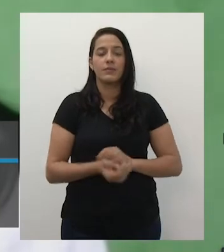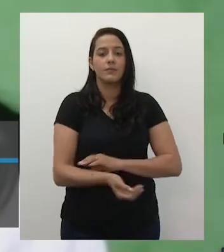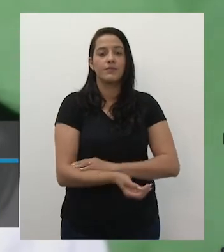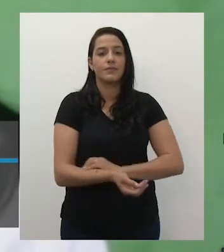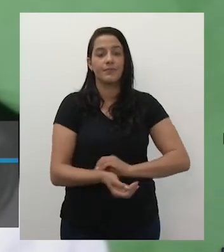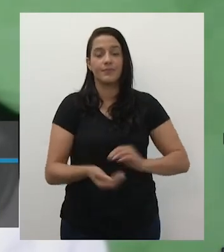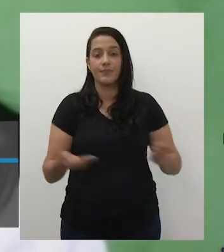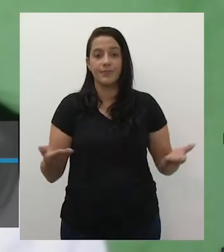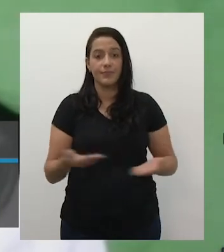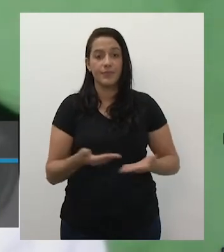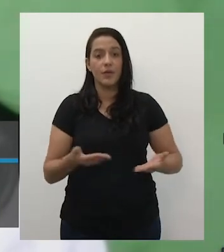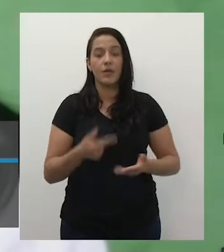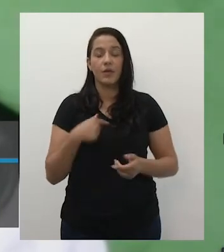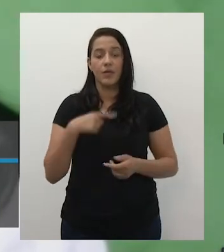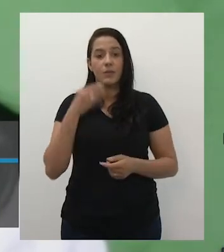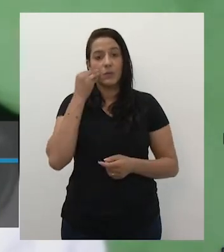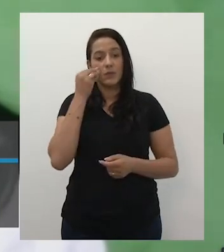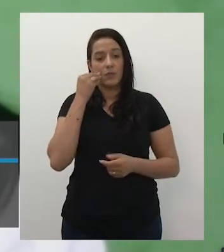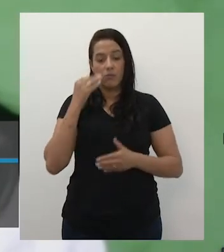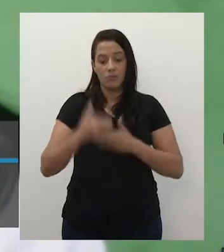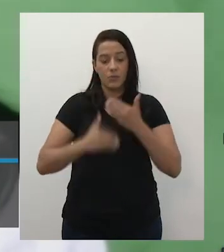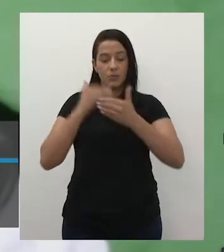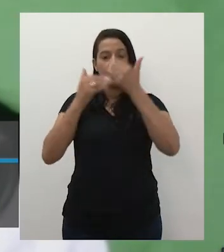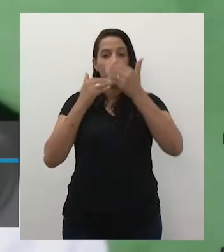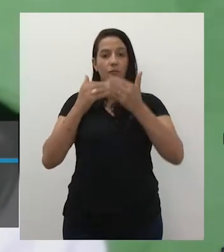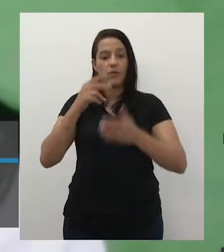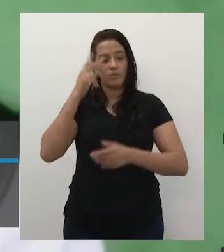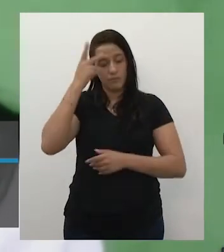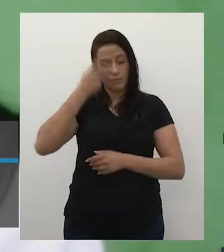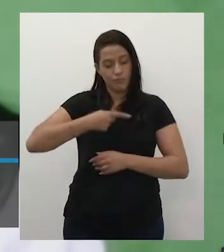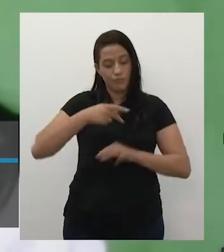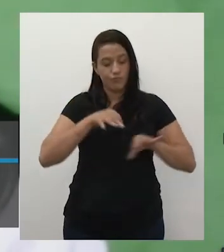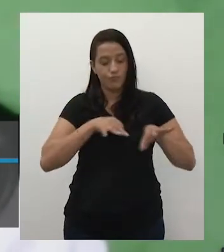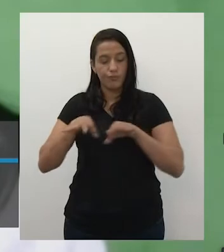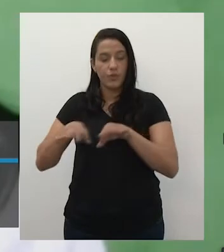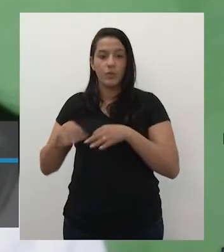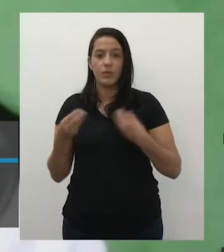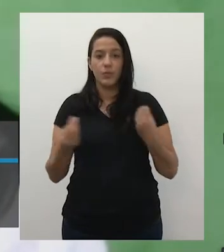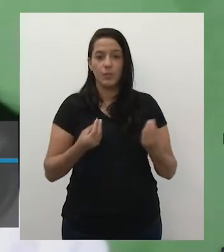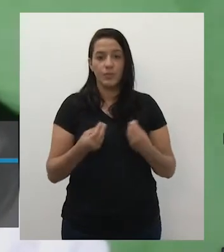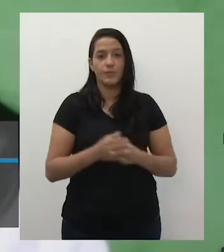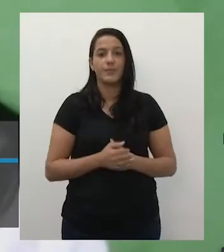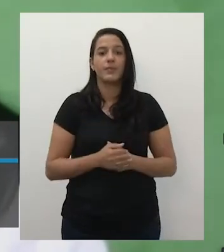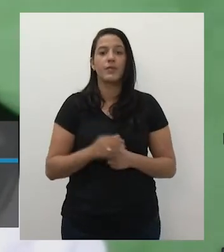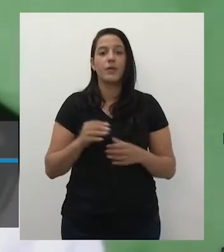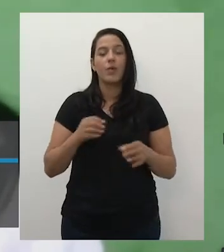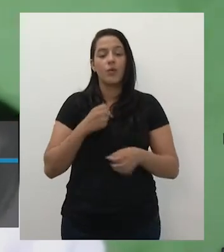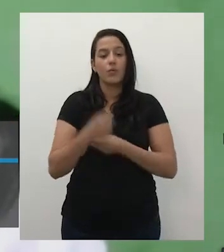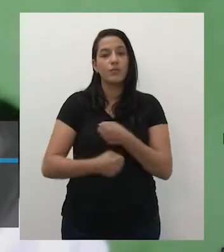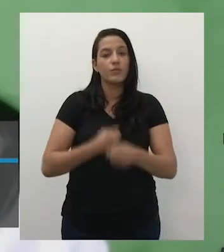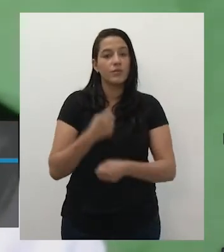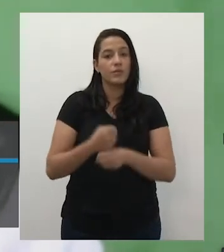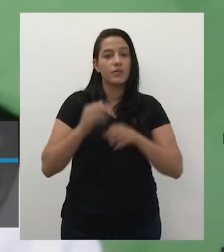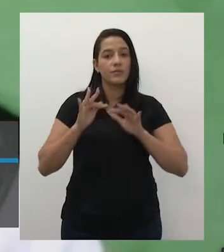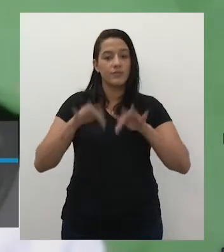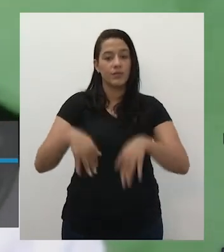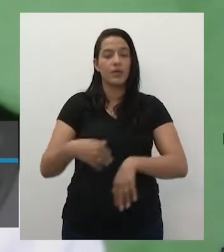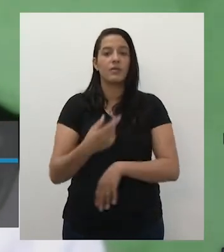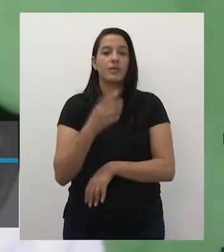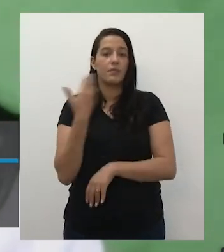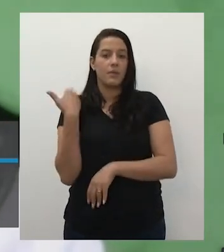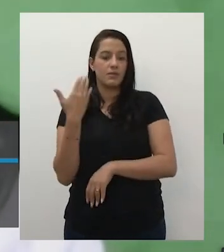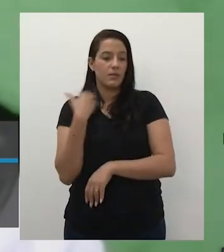macrocompetências, o socioemocional, né? E com a palavra o educador. Bom, Hoje eu vim falar um pouquinho sobre